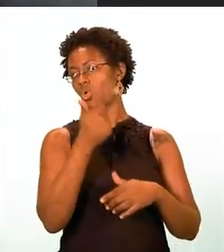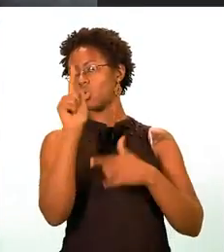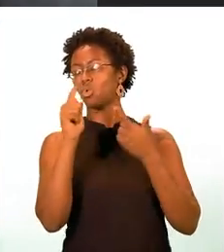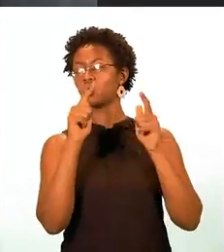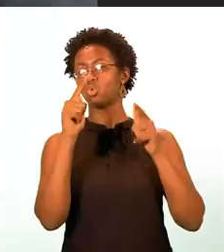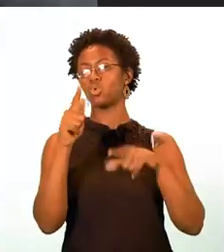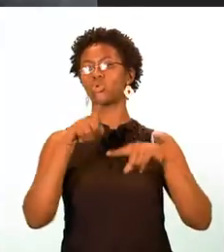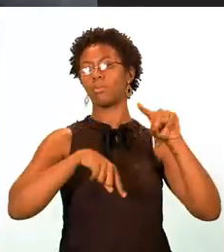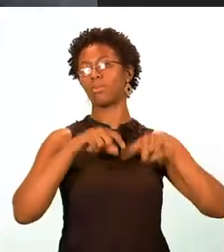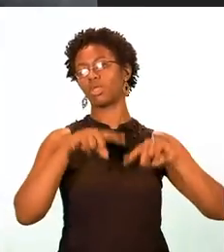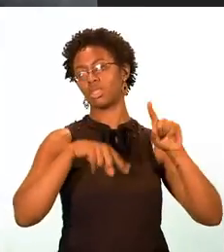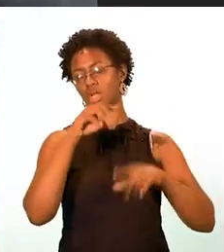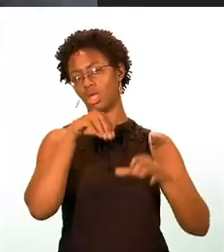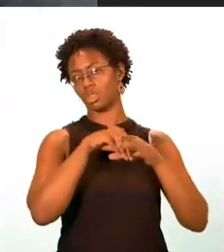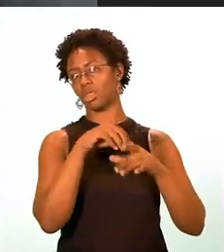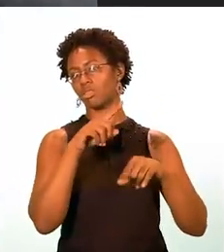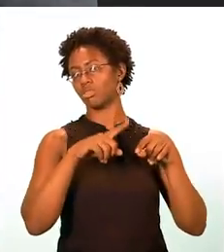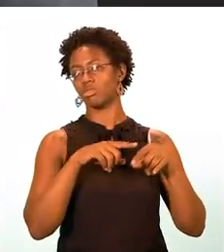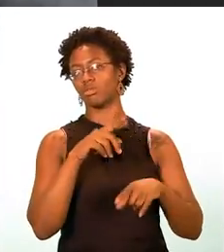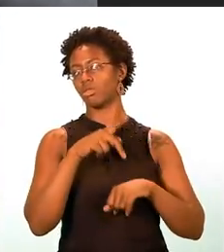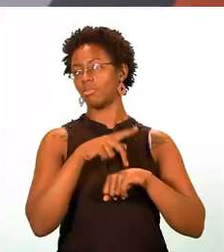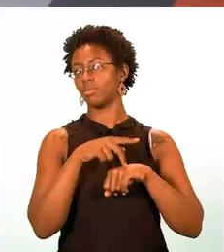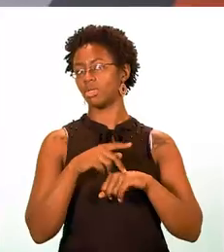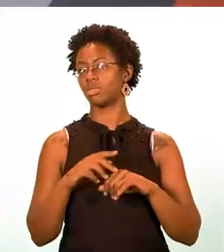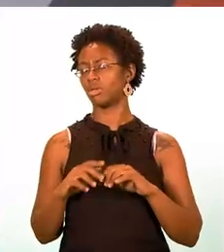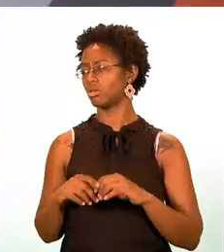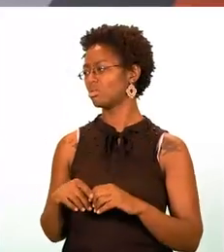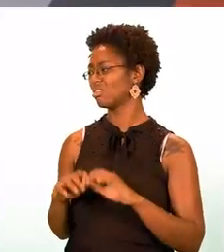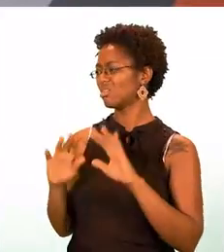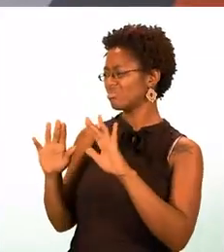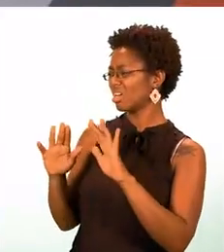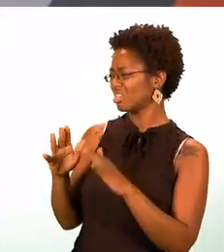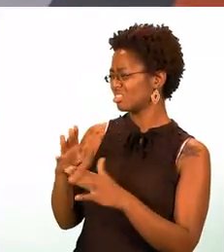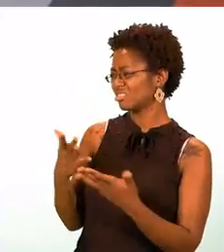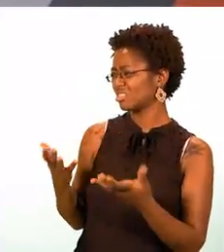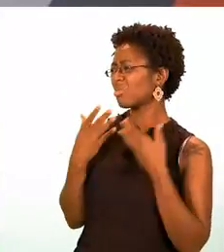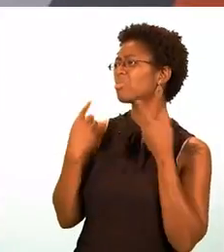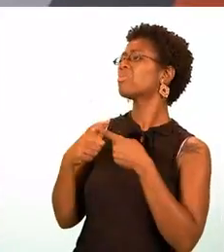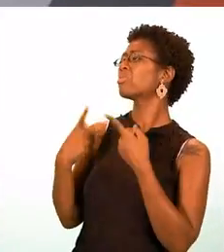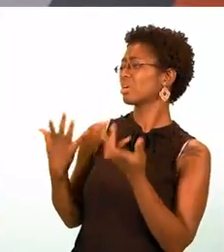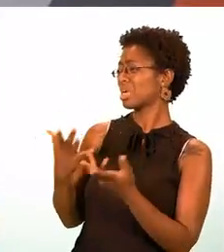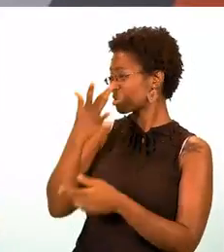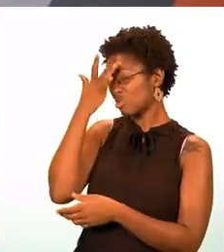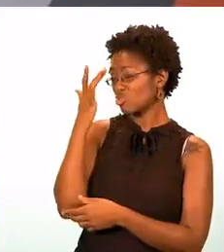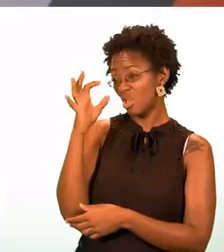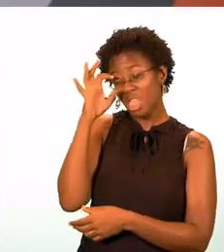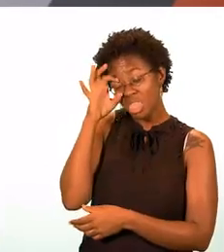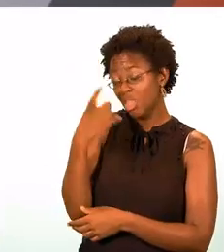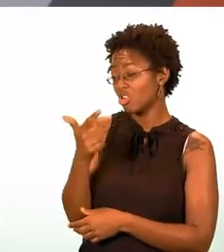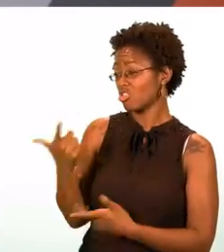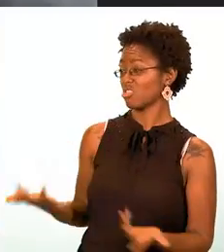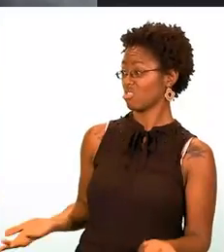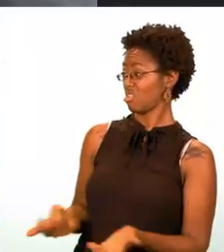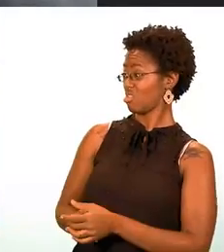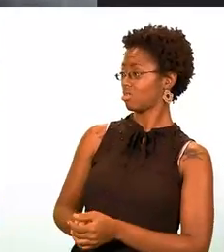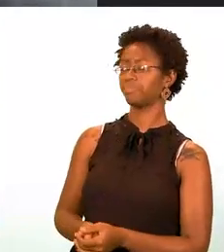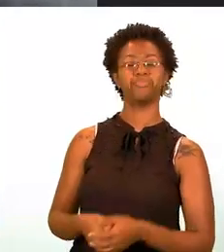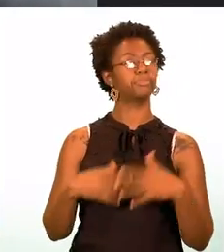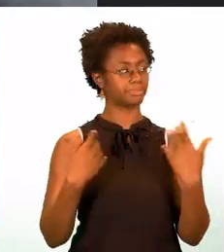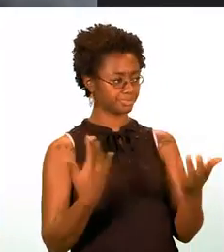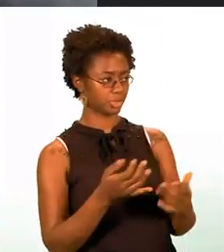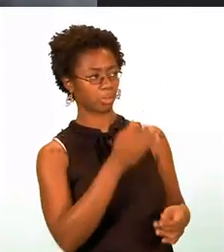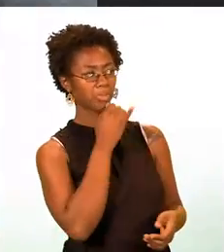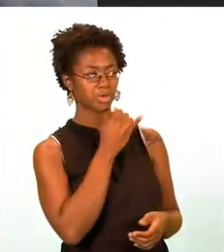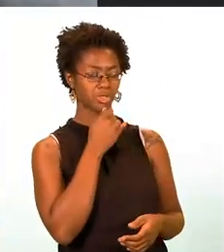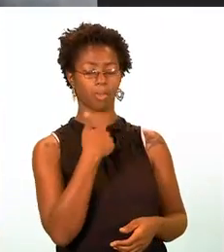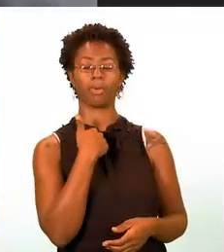Quantidade de outros materiais dentro dessa pedra. A gente não E anda com aí. isso pela rua. Ninguém tem esse Pois olhinho, né? é. Olha, então,